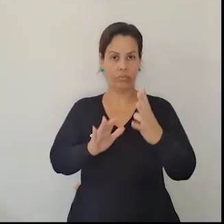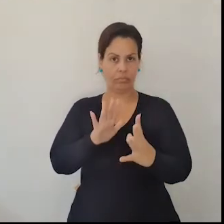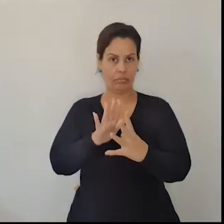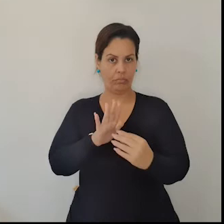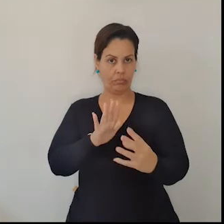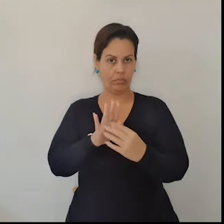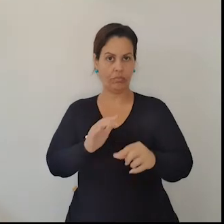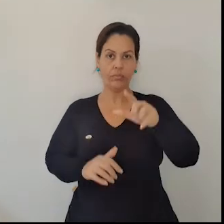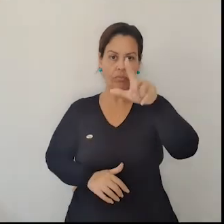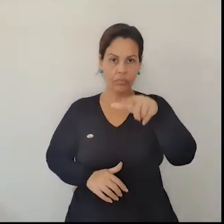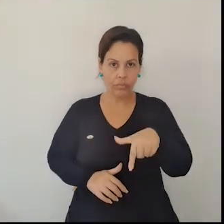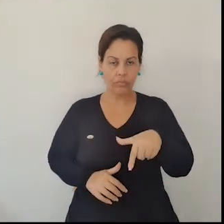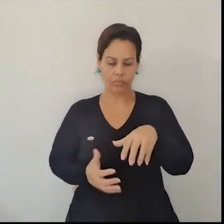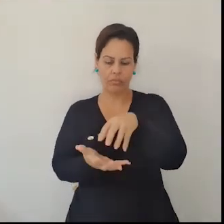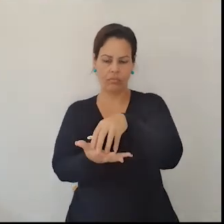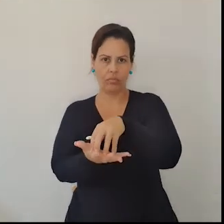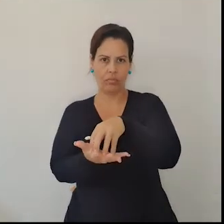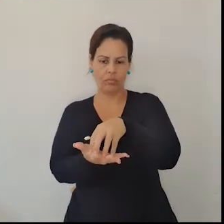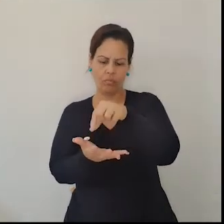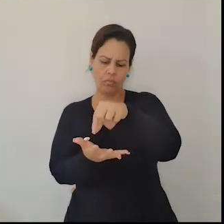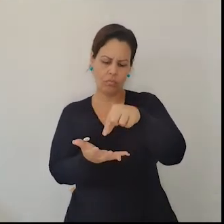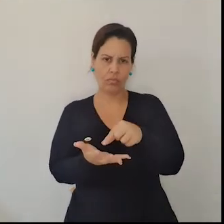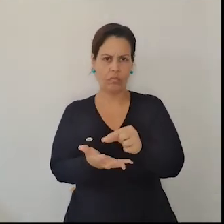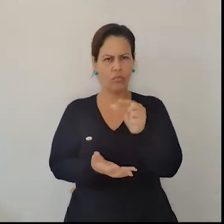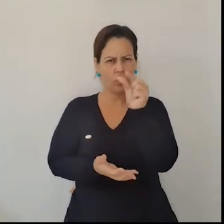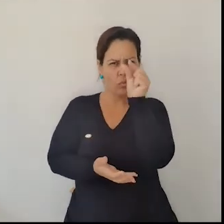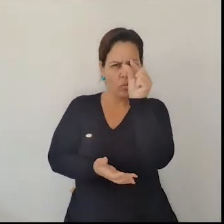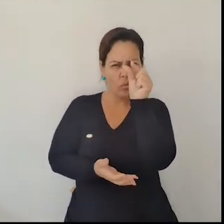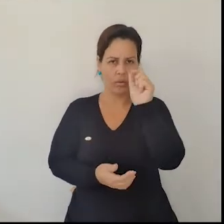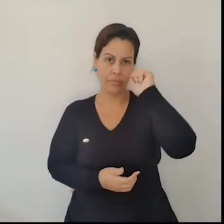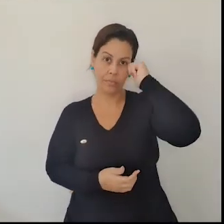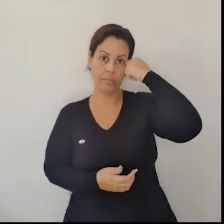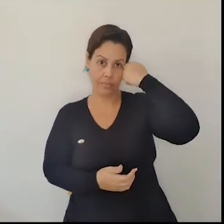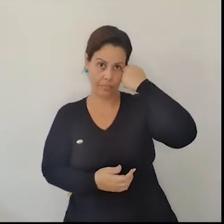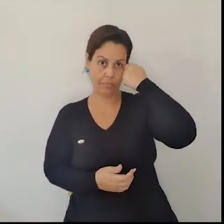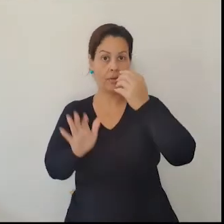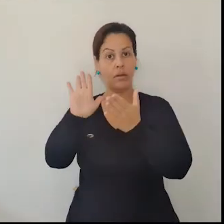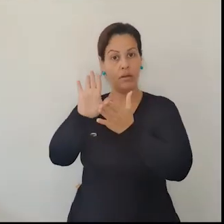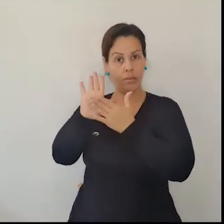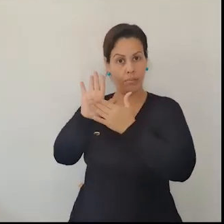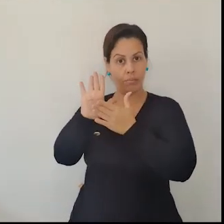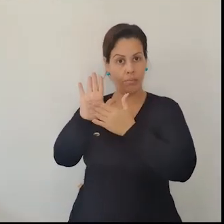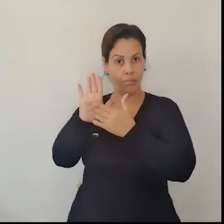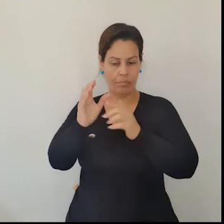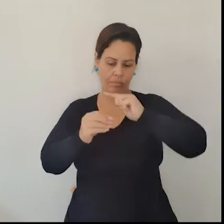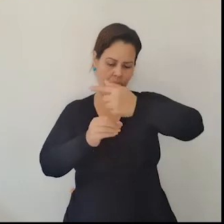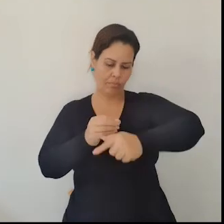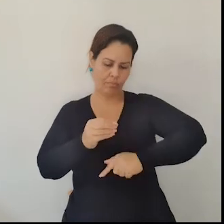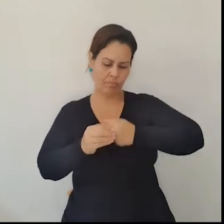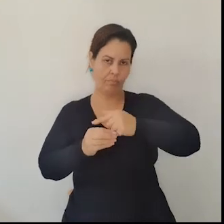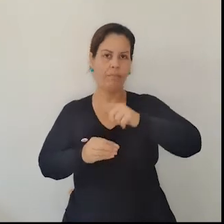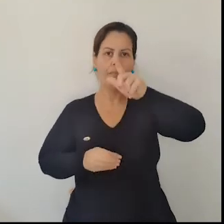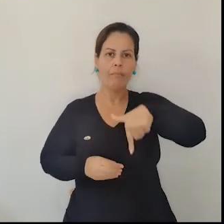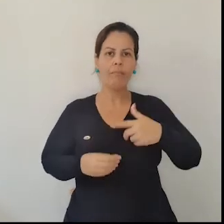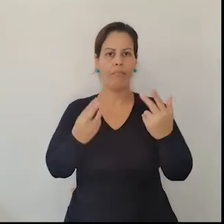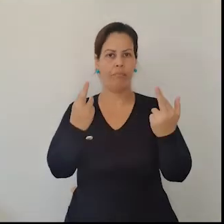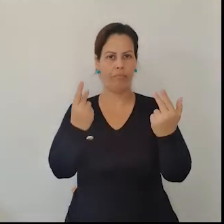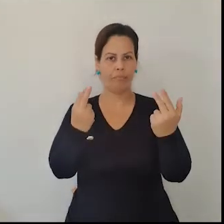E Thomson? O modelo de Thomson é o modelo do pudim de passas. Thomson propôs que o átomo seria uma espécie de